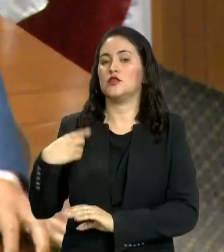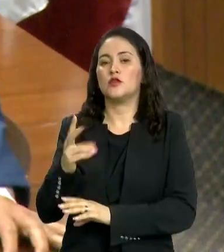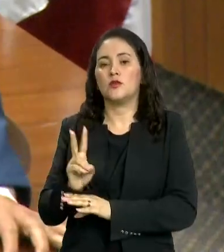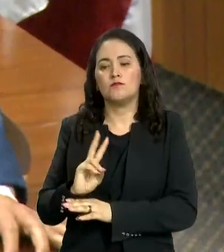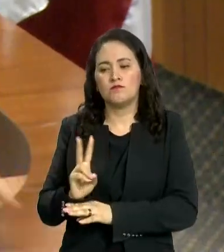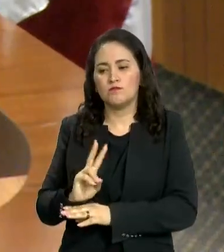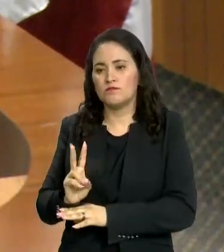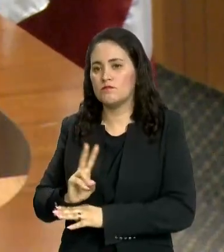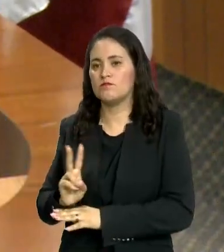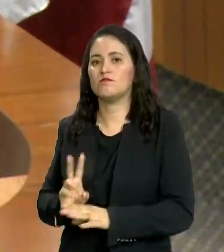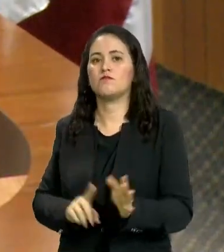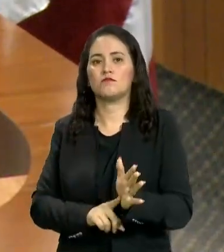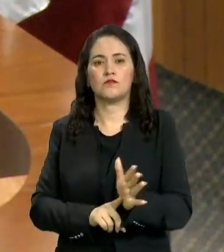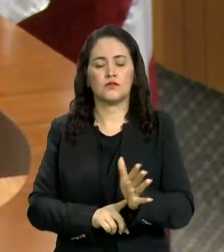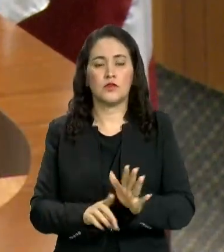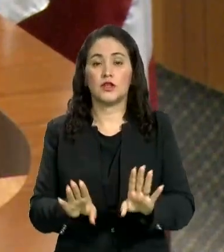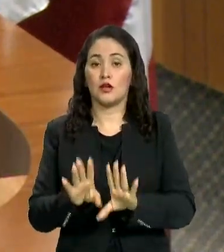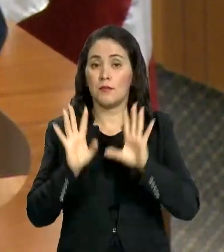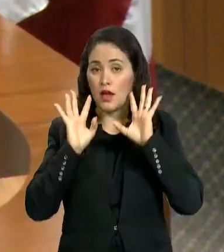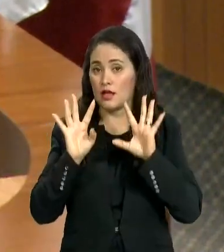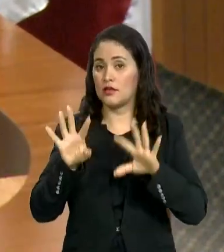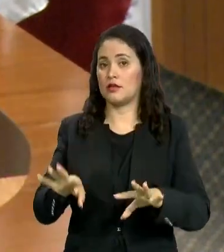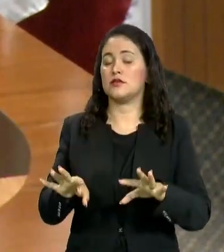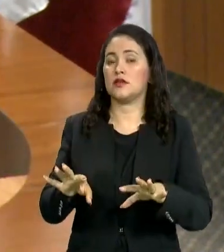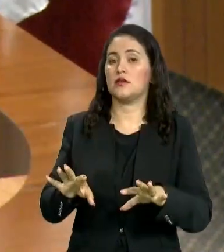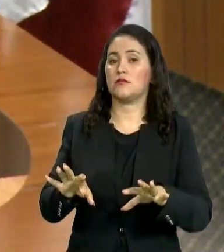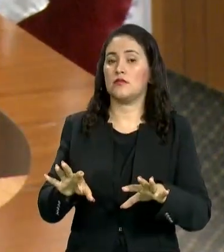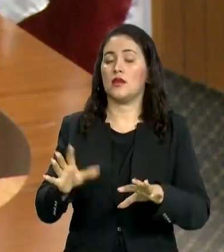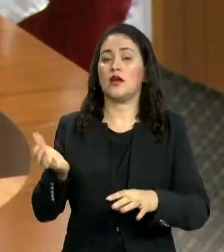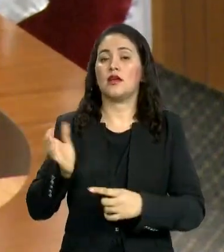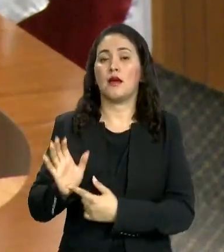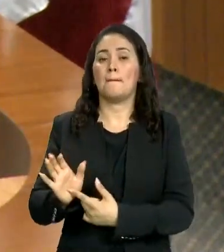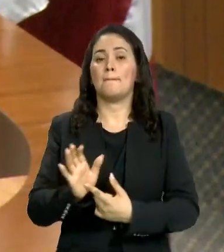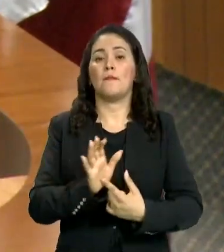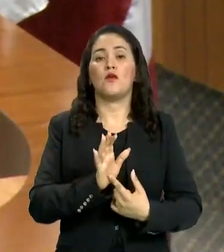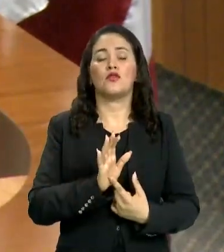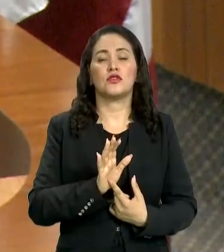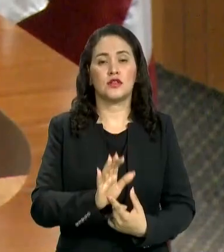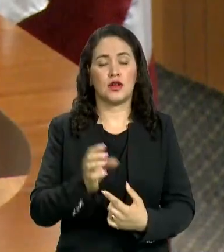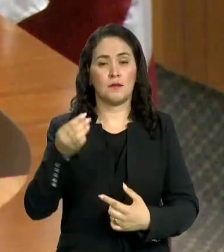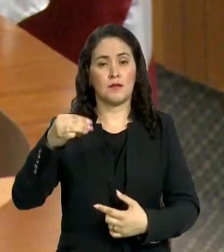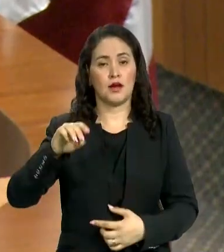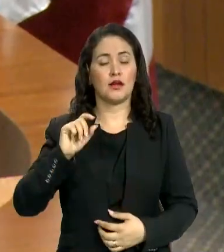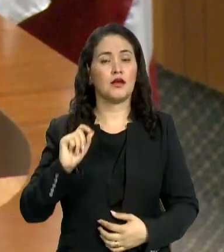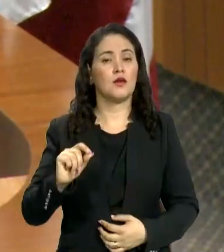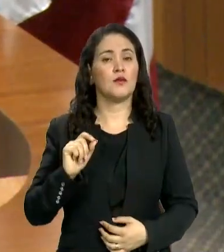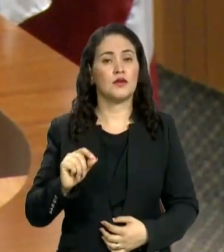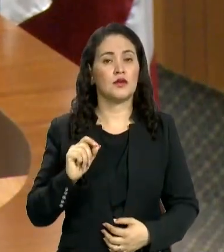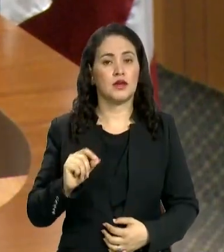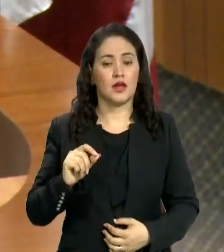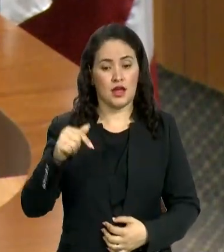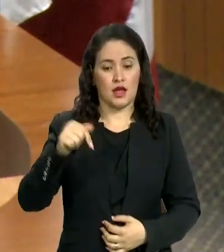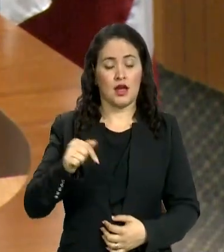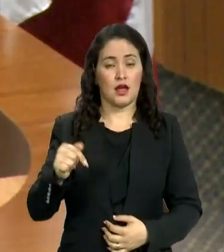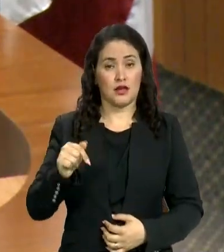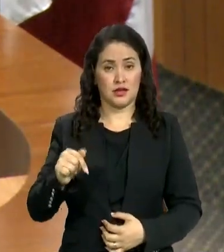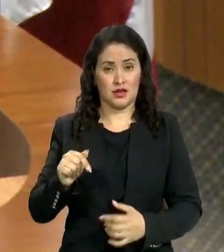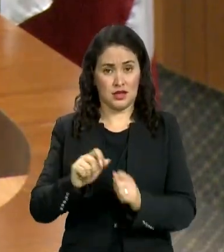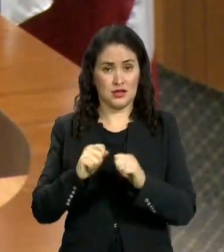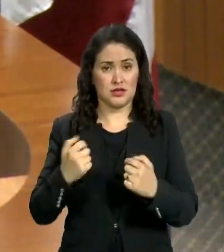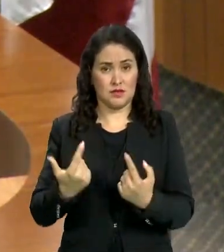também estaremos atento quer queremos finalizar pro resto do Maranhão que não V essa casa que não Vai